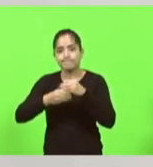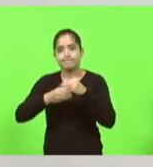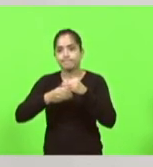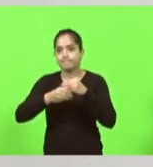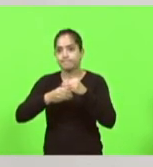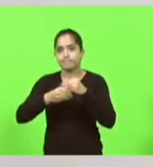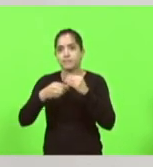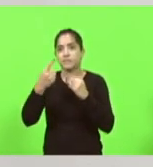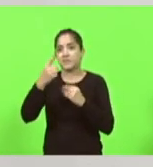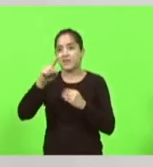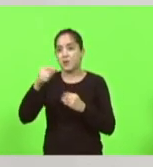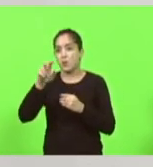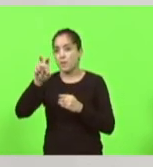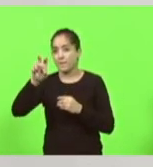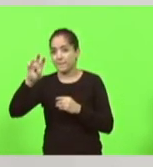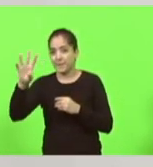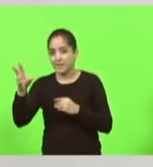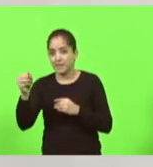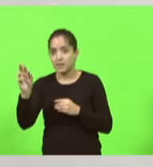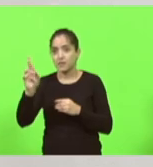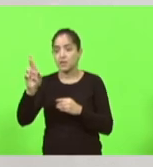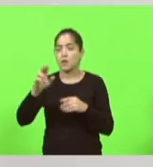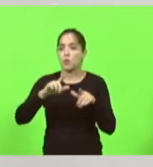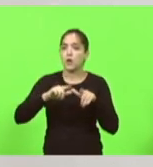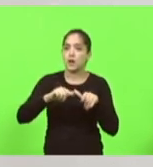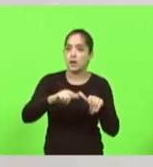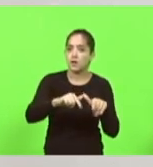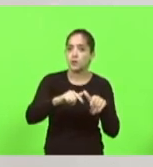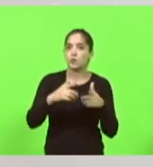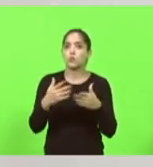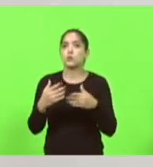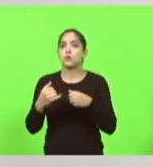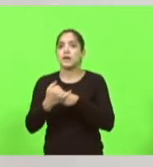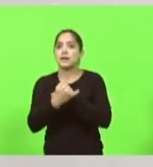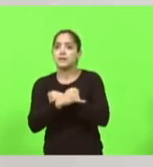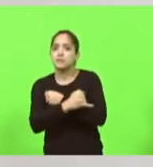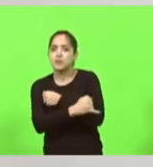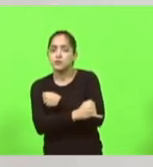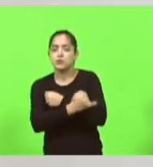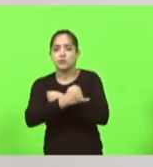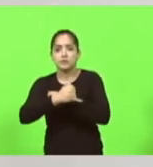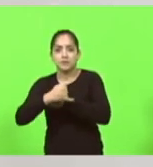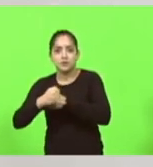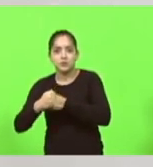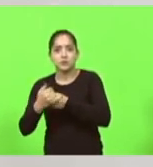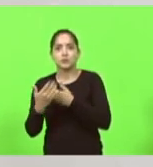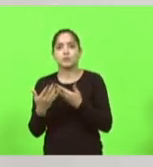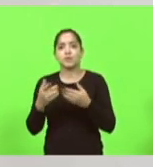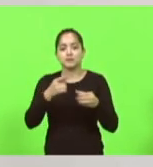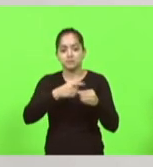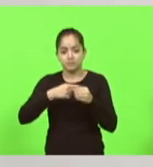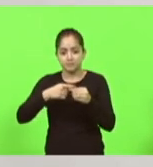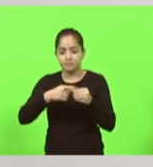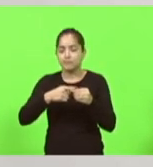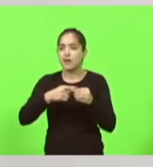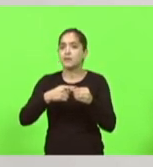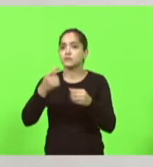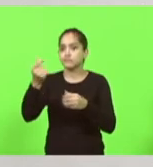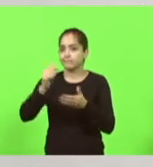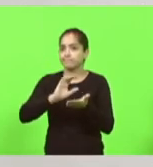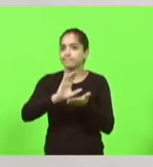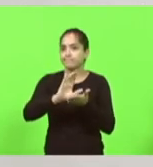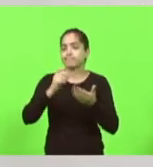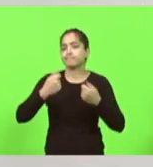para Laguna, tem 500 mil para Capivari, para Imbituba, aquelas cidades litorâneas, elas precisam desse recurso. A gente pontuou e